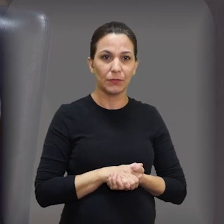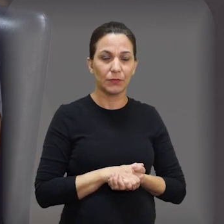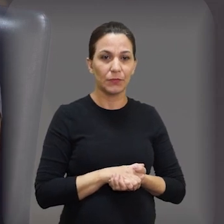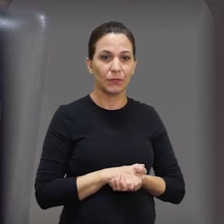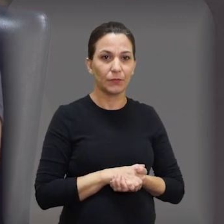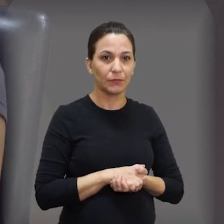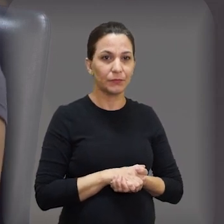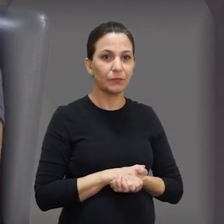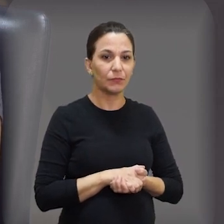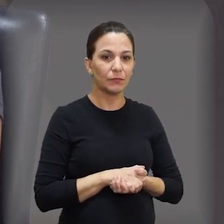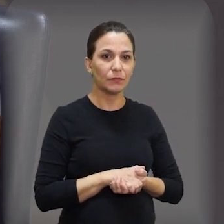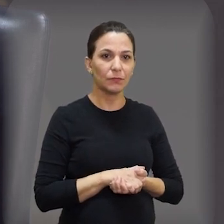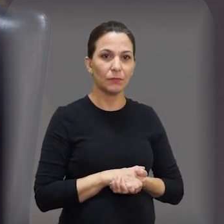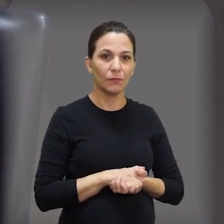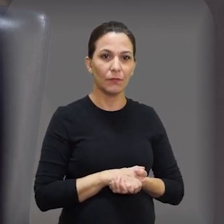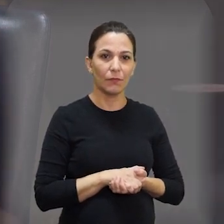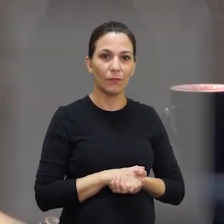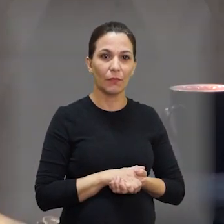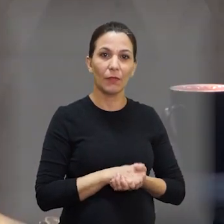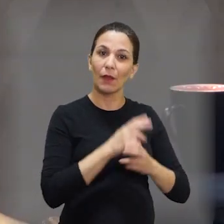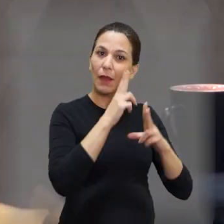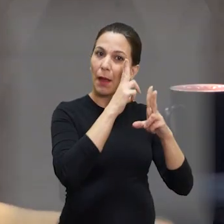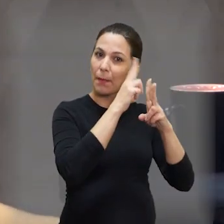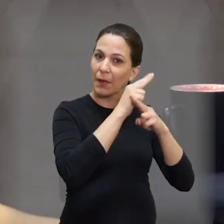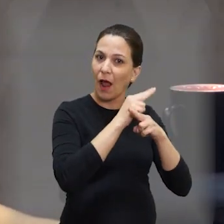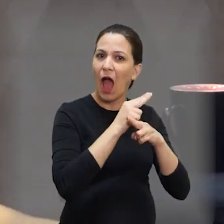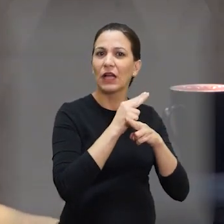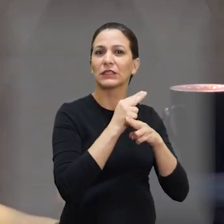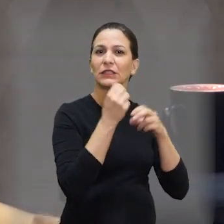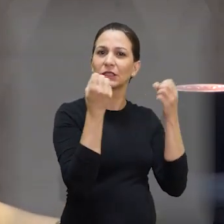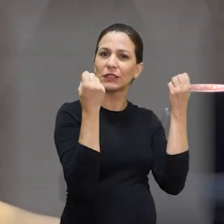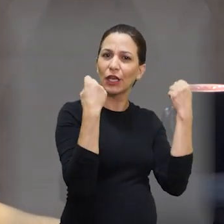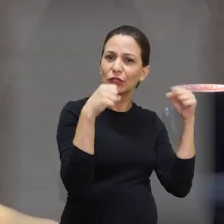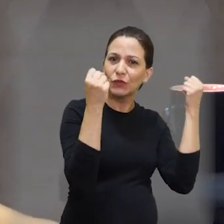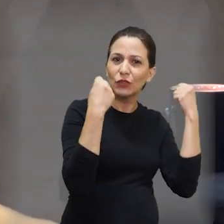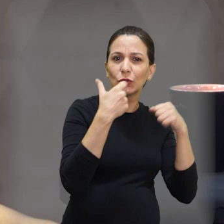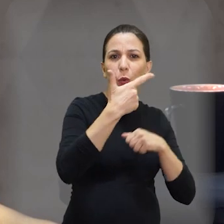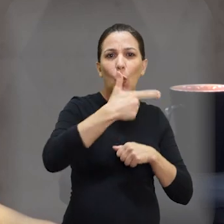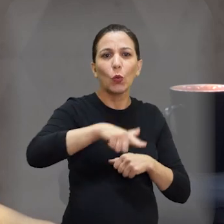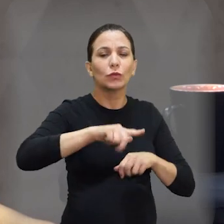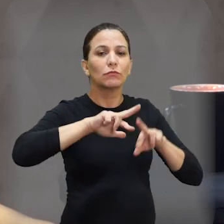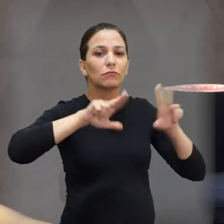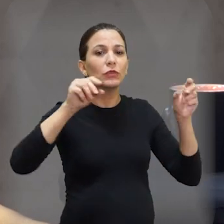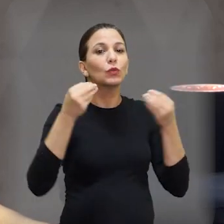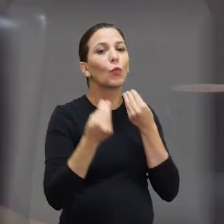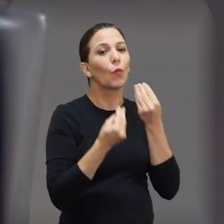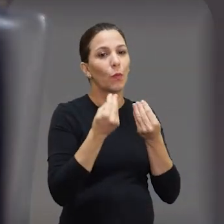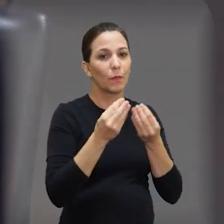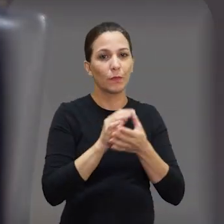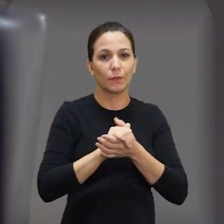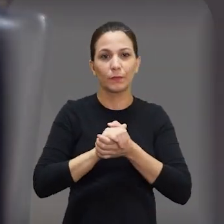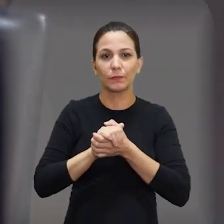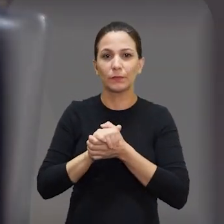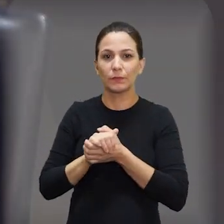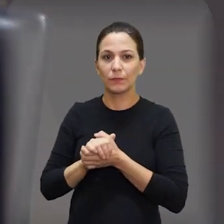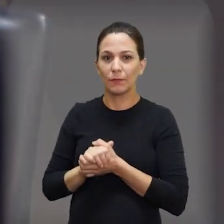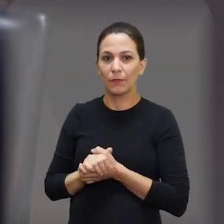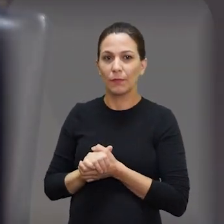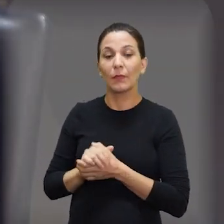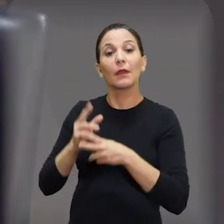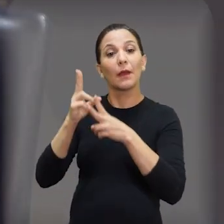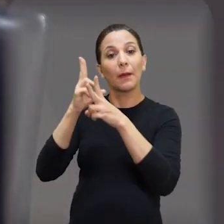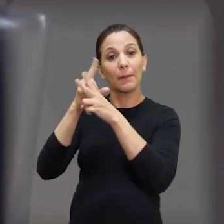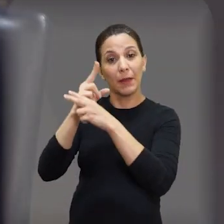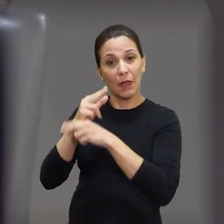fazer o método da maneira correta, né? E o que diferencia o Pilates de outras atividades físicas? Bom, Pilates